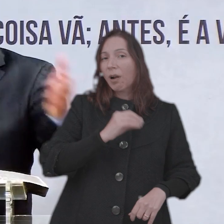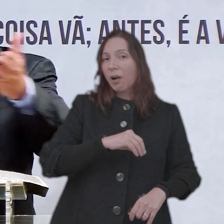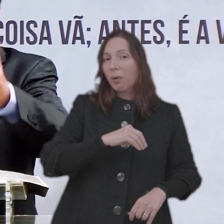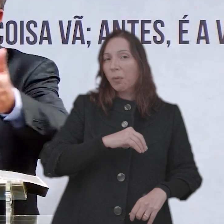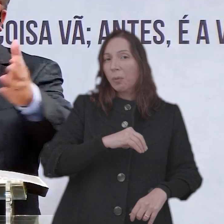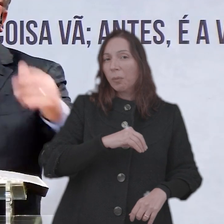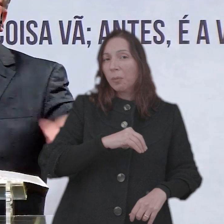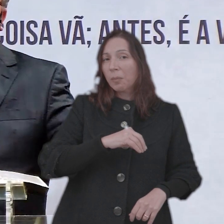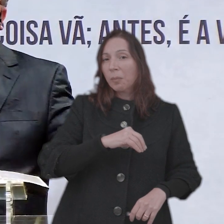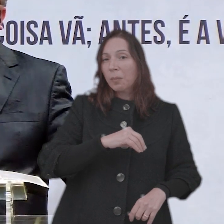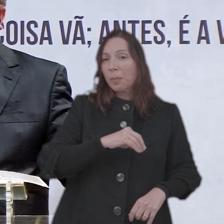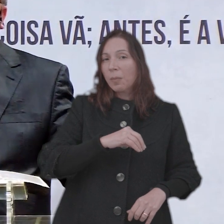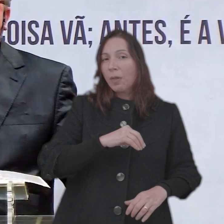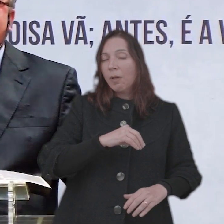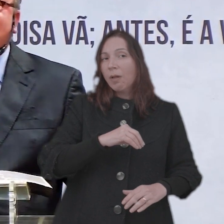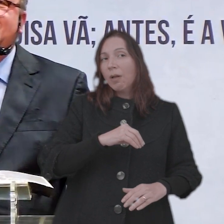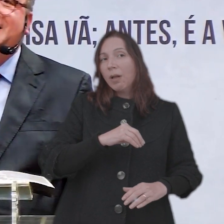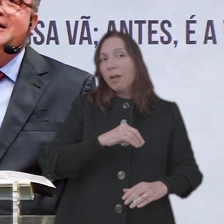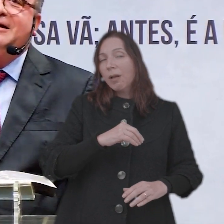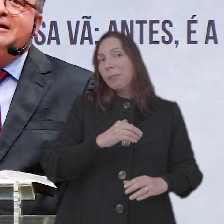no trabalho de Deus.